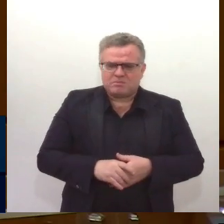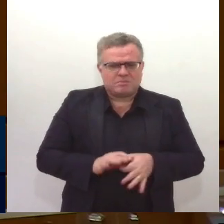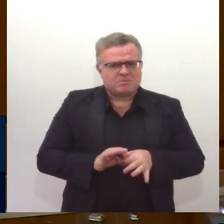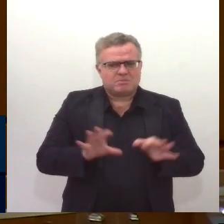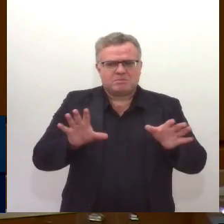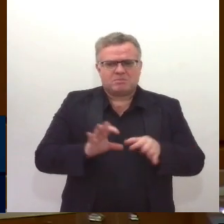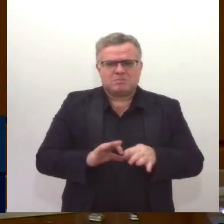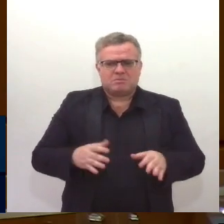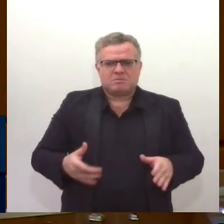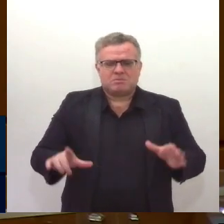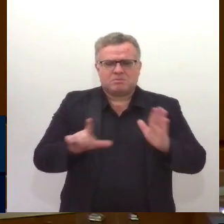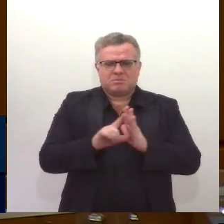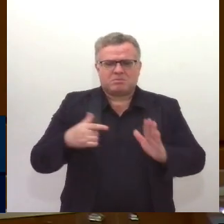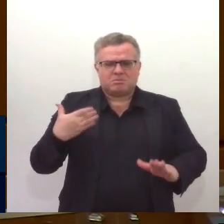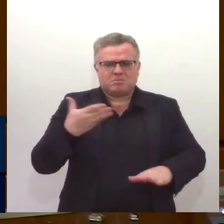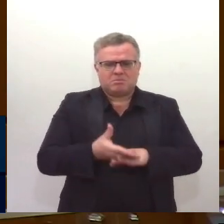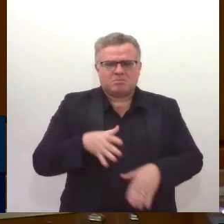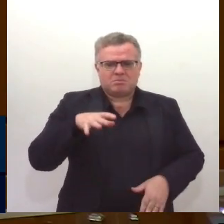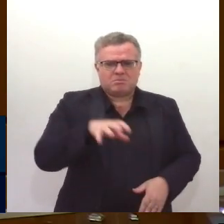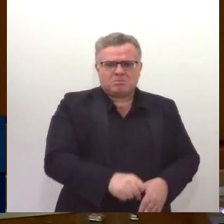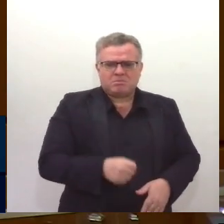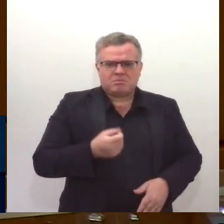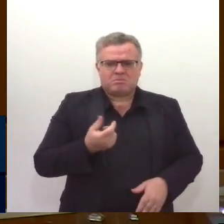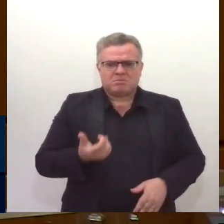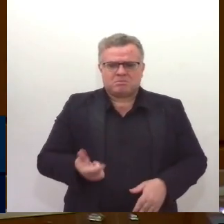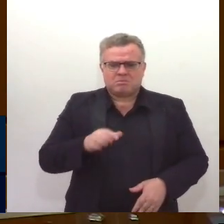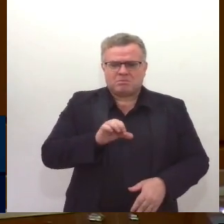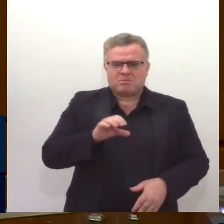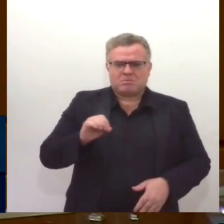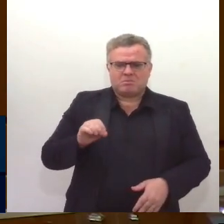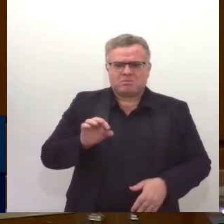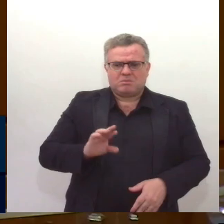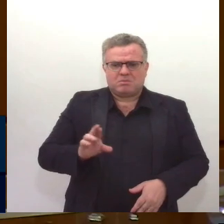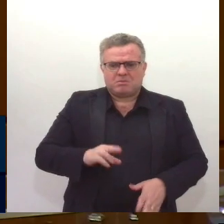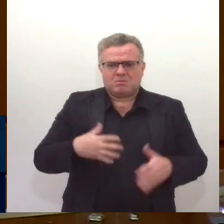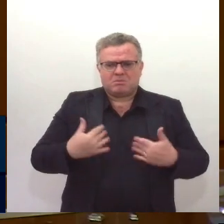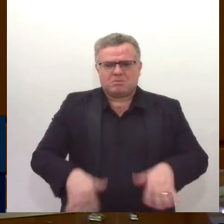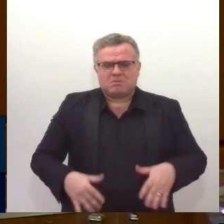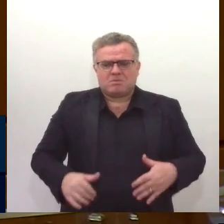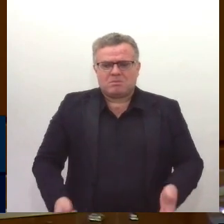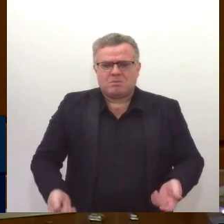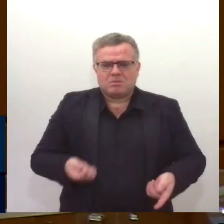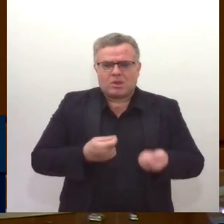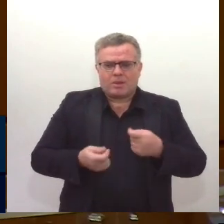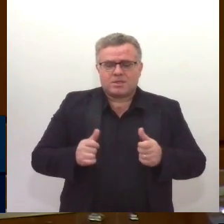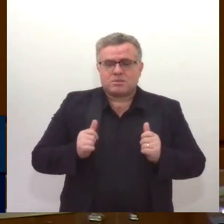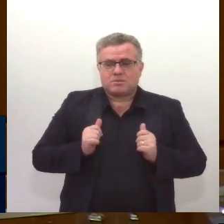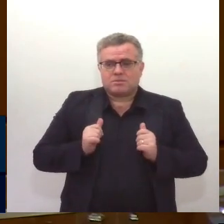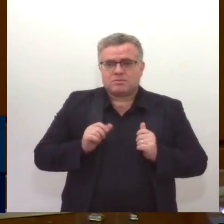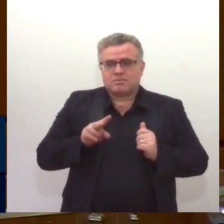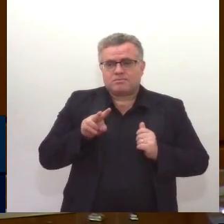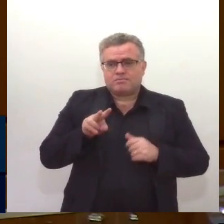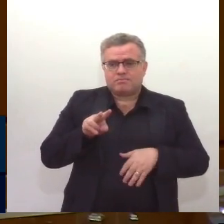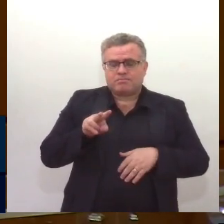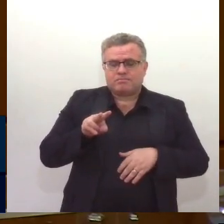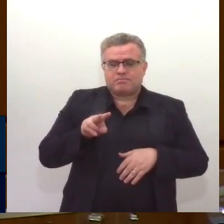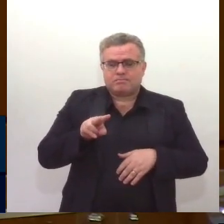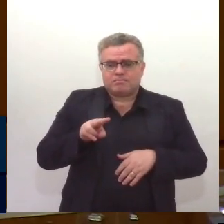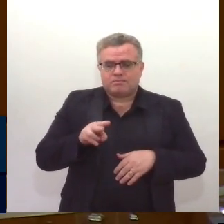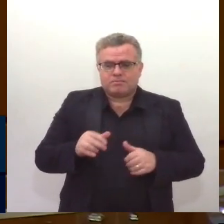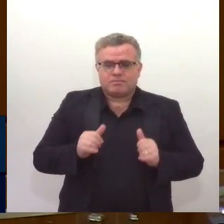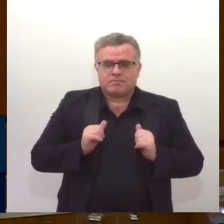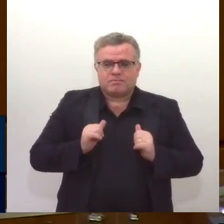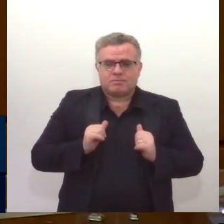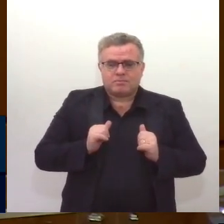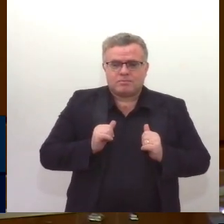o valor de $900, o comerciante ficar de braço cruzado olhando. Muitas das vezes o pessoal passava na frente do carro